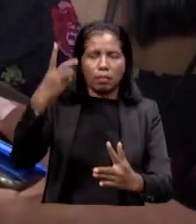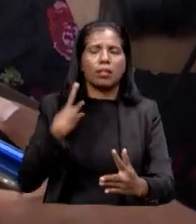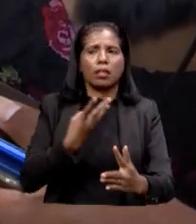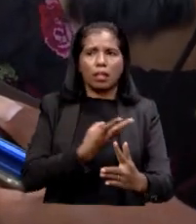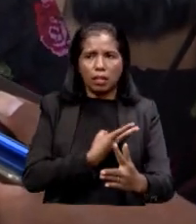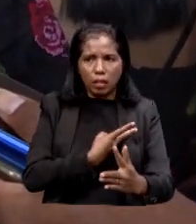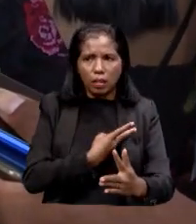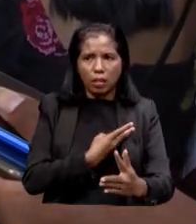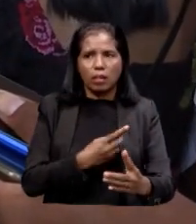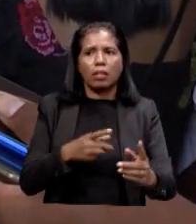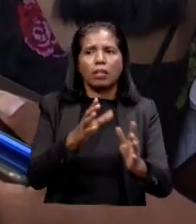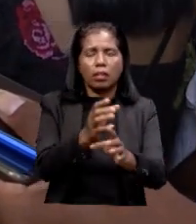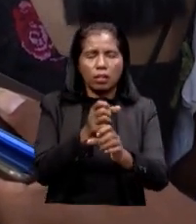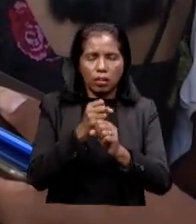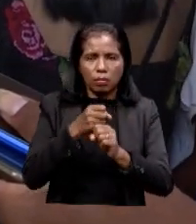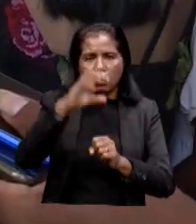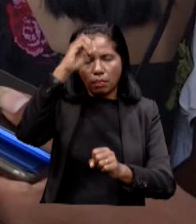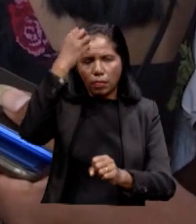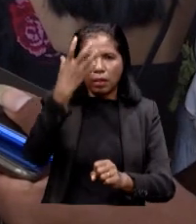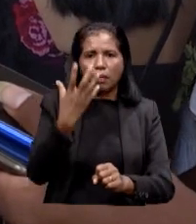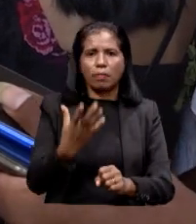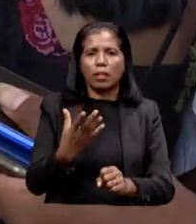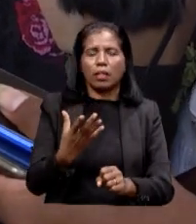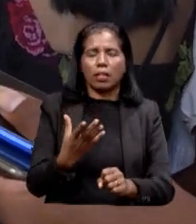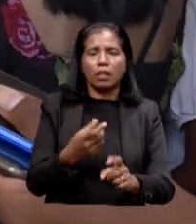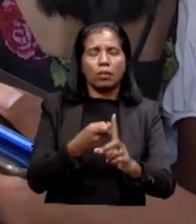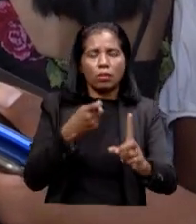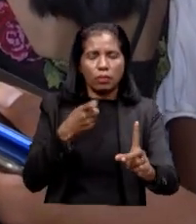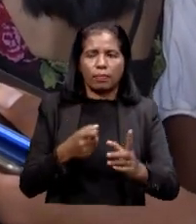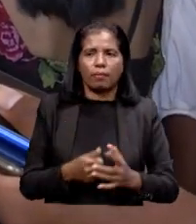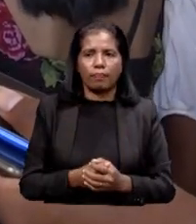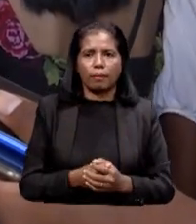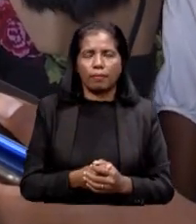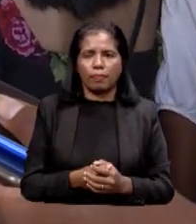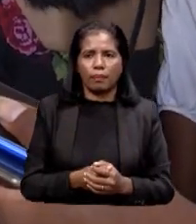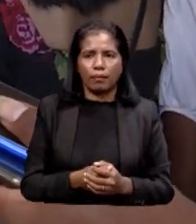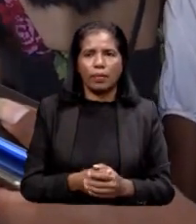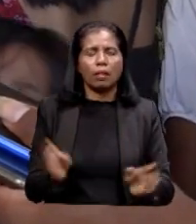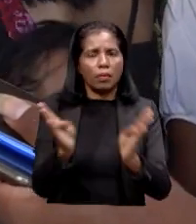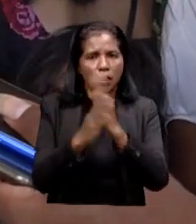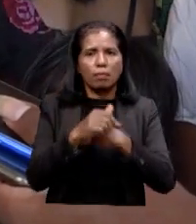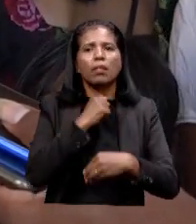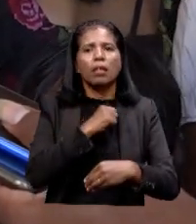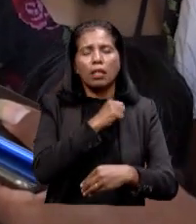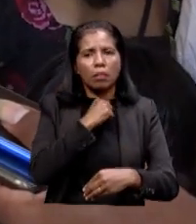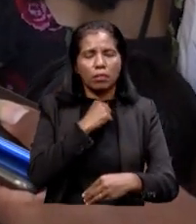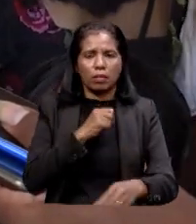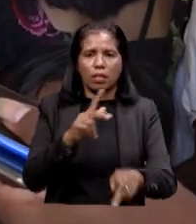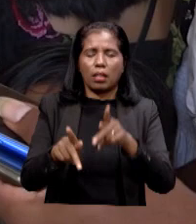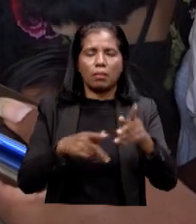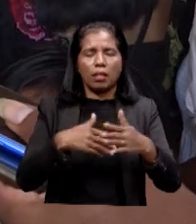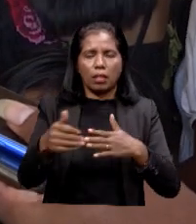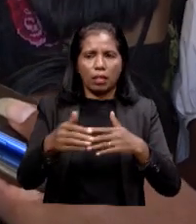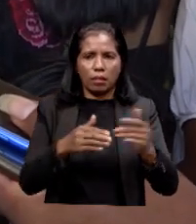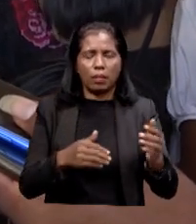ita simu maroma kene grasa lihu sakramento. Saya lulik, bapak ne berihan. Saya lulik